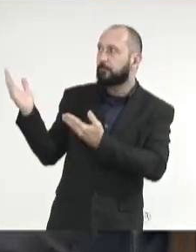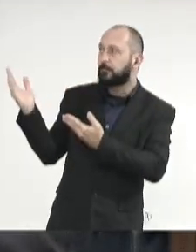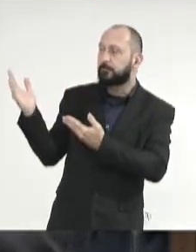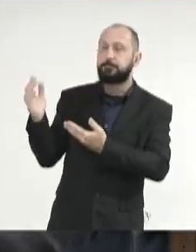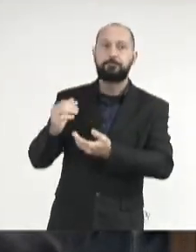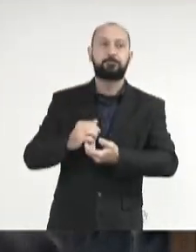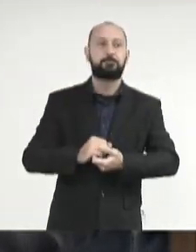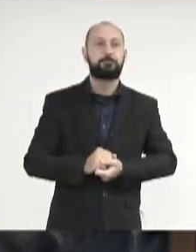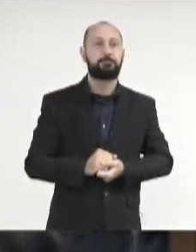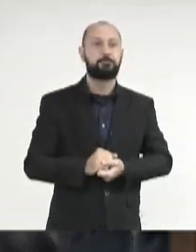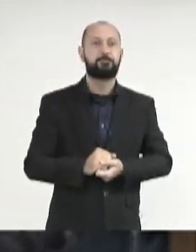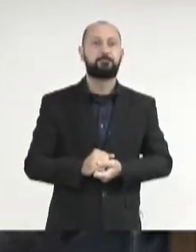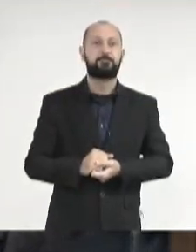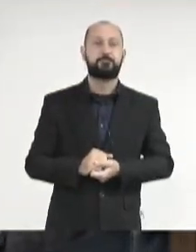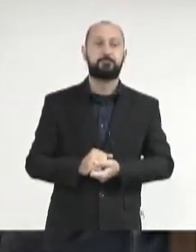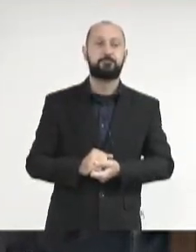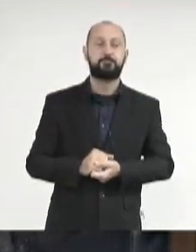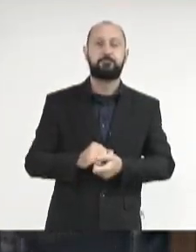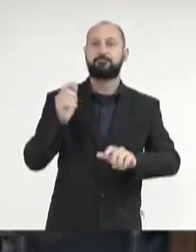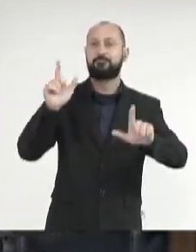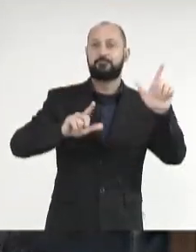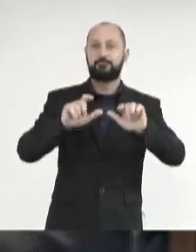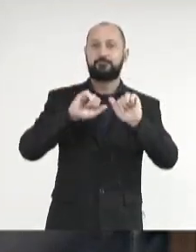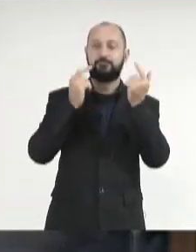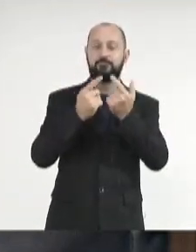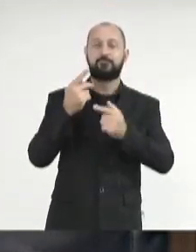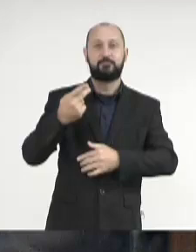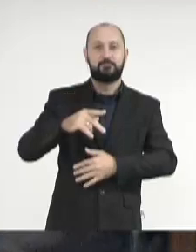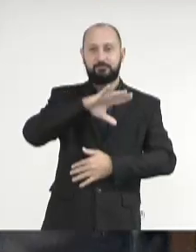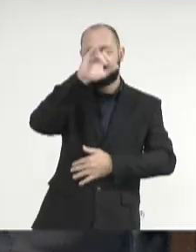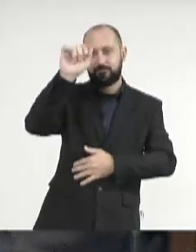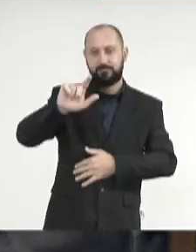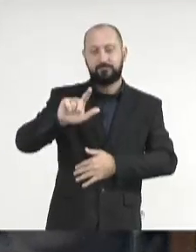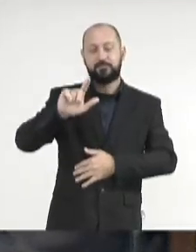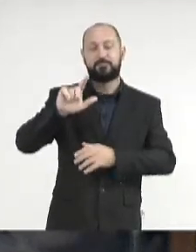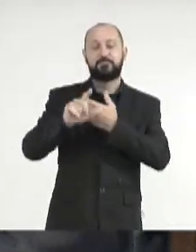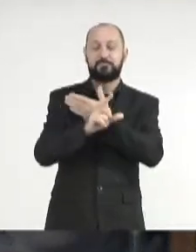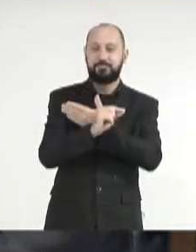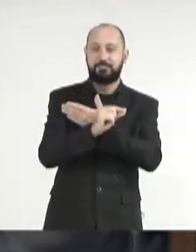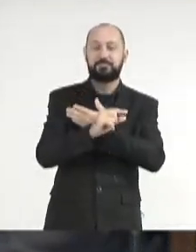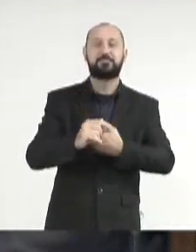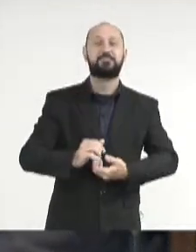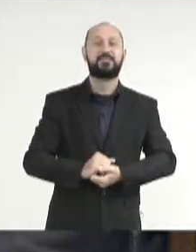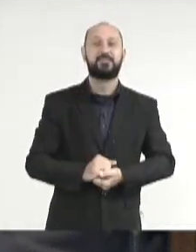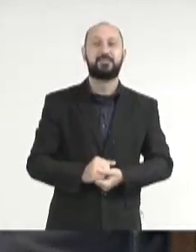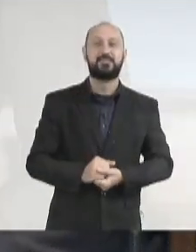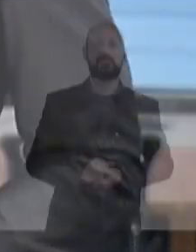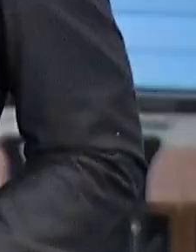al.ms.gov.br. TV Alemes, a TV do Estado do Pantanal. Tchau.